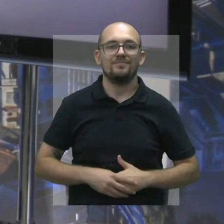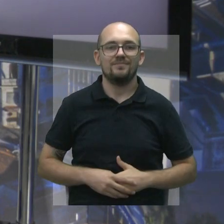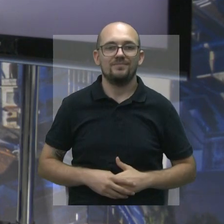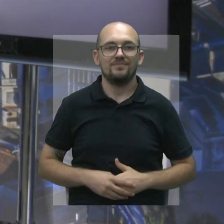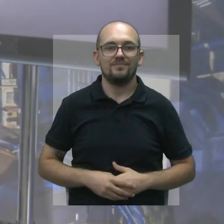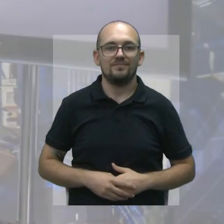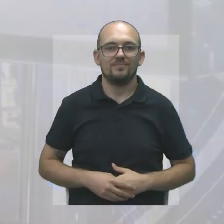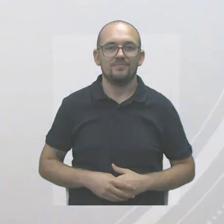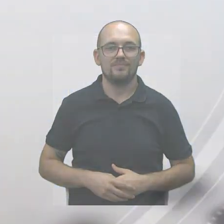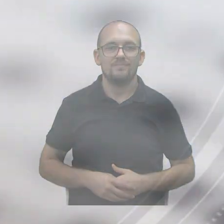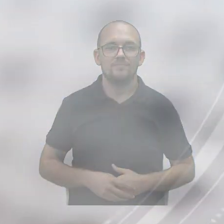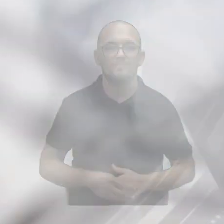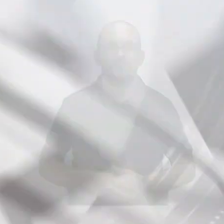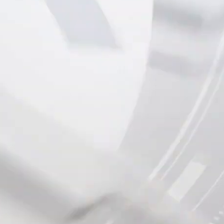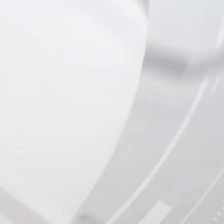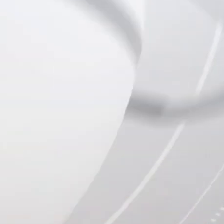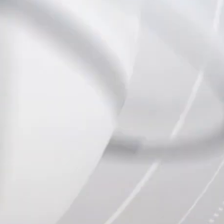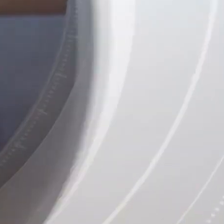semana.